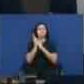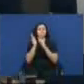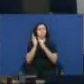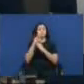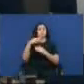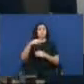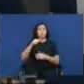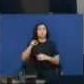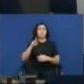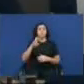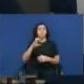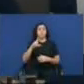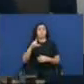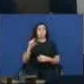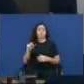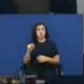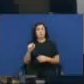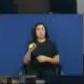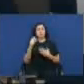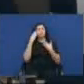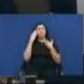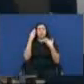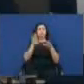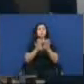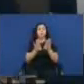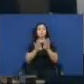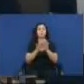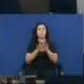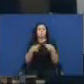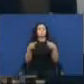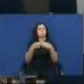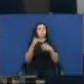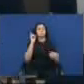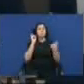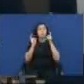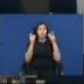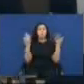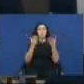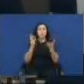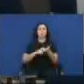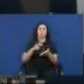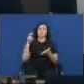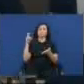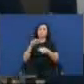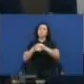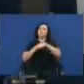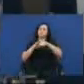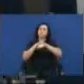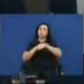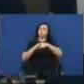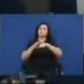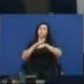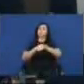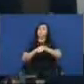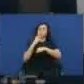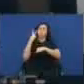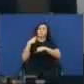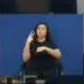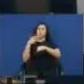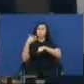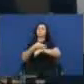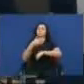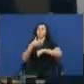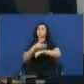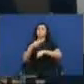Marcelo Cog e agradecer ao Marcelo. Tivemos uma reunião hoje de manhã na Prefeitura Municipal e vários vereadores